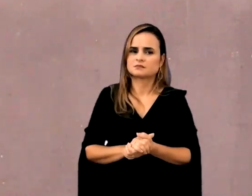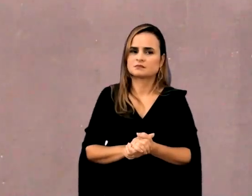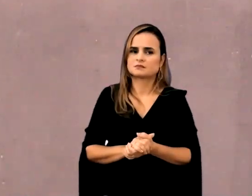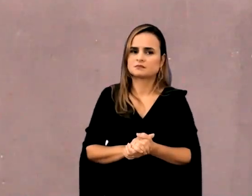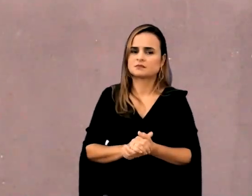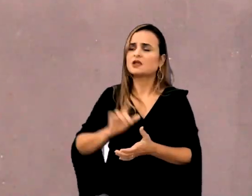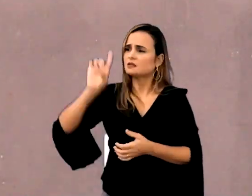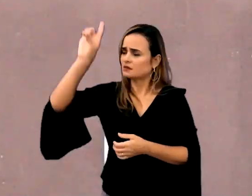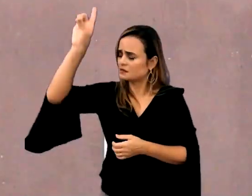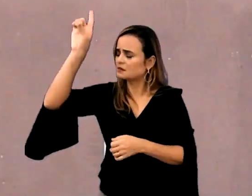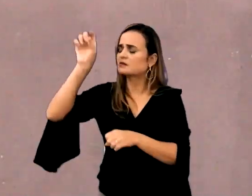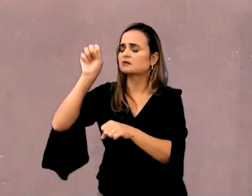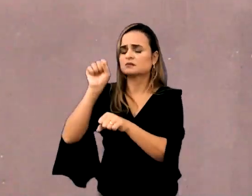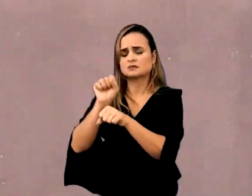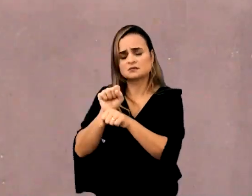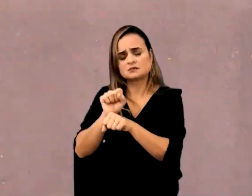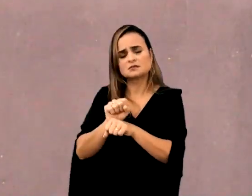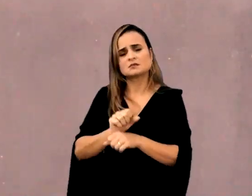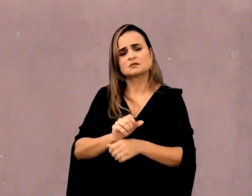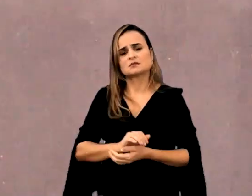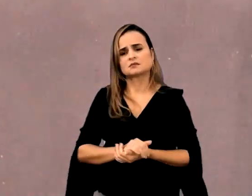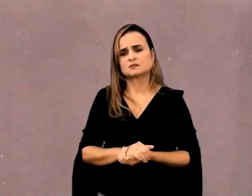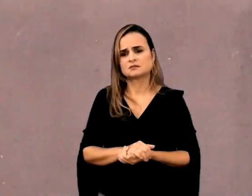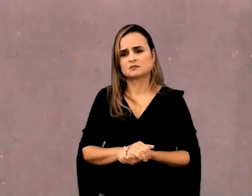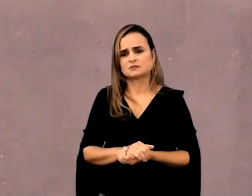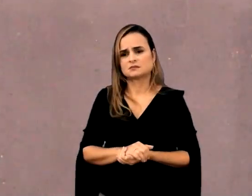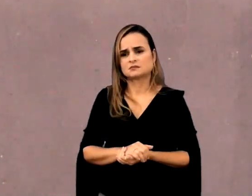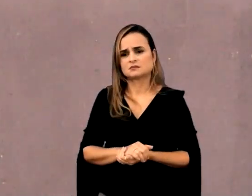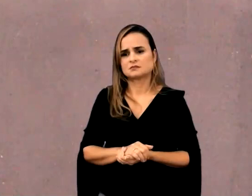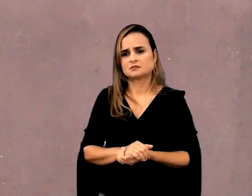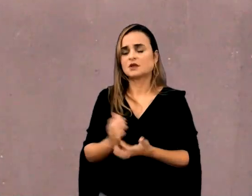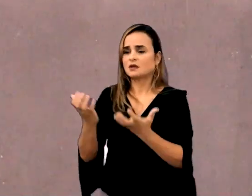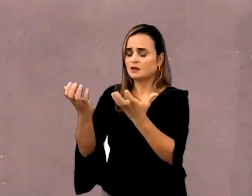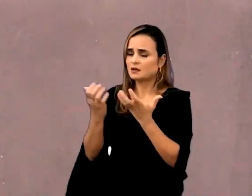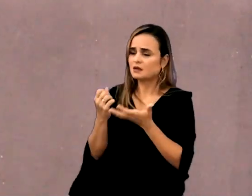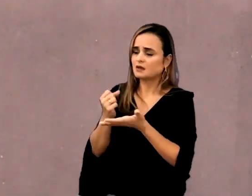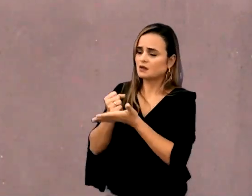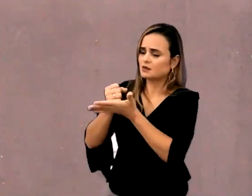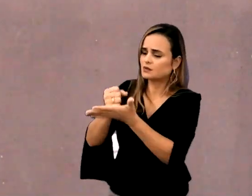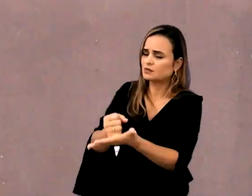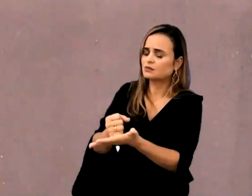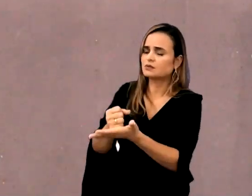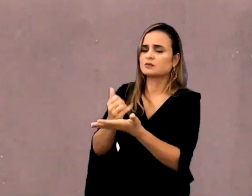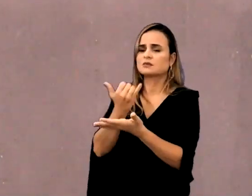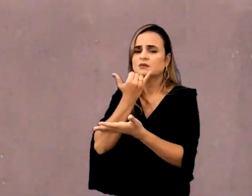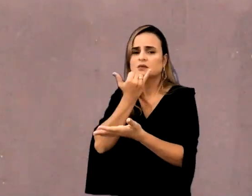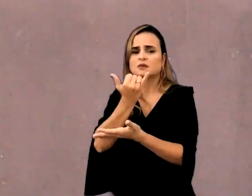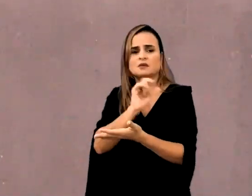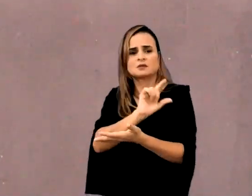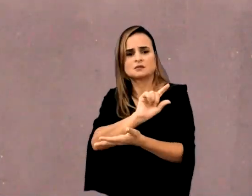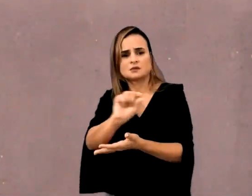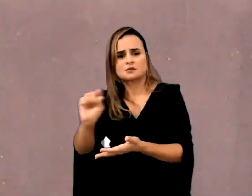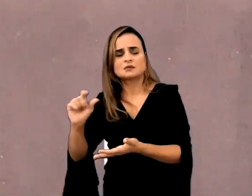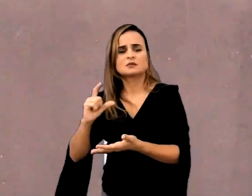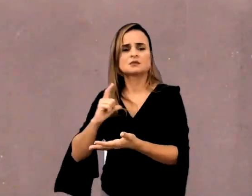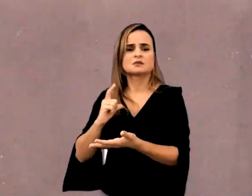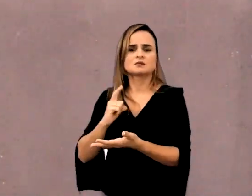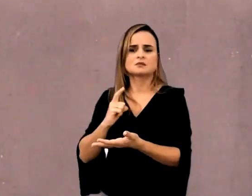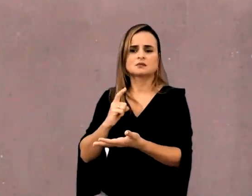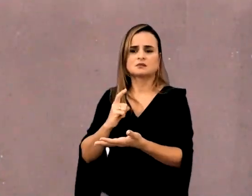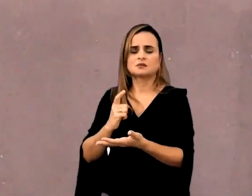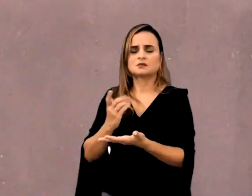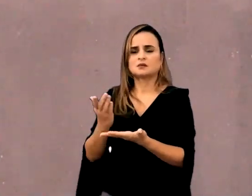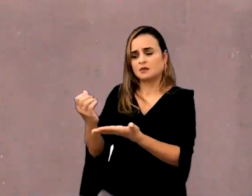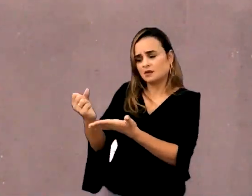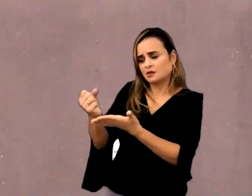Deus está pronto a nos perdoar, a nos sarar. Porque muitas das vezes em nossa vida, meu